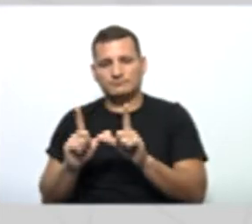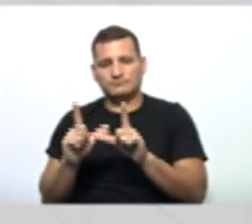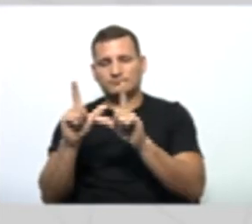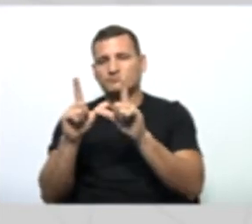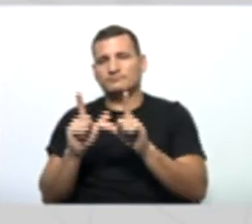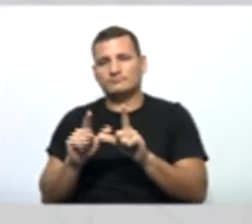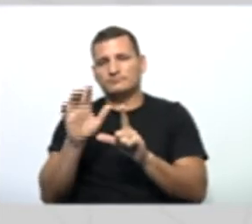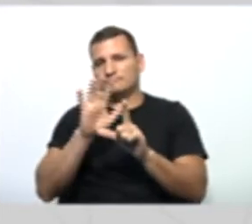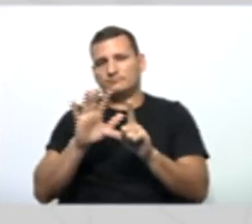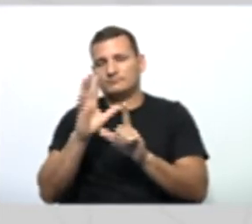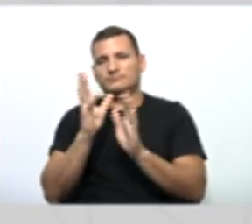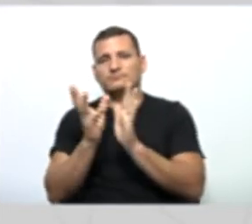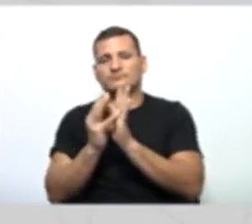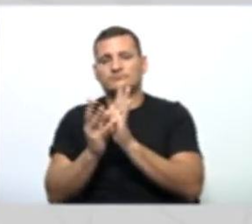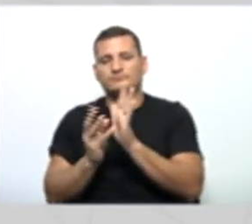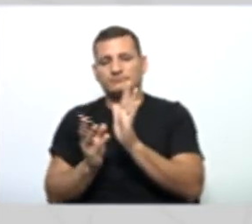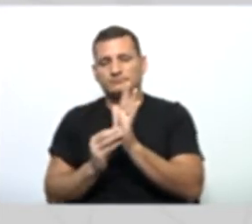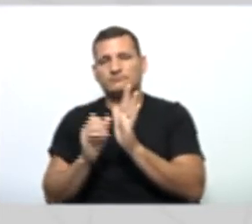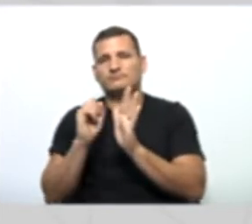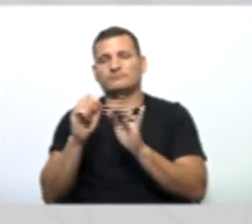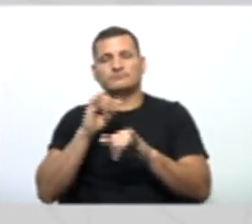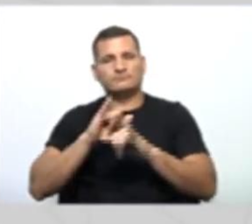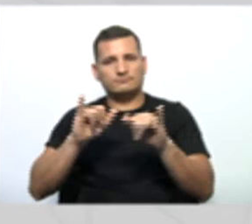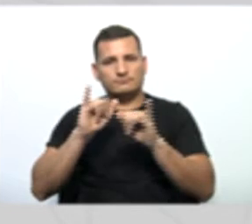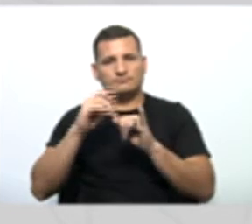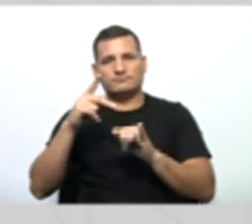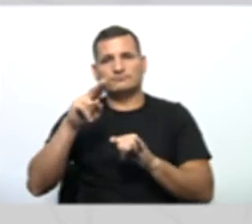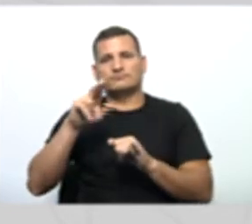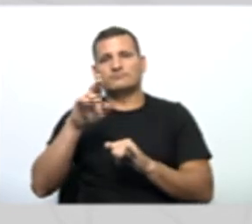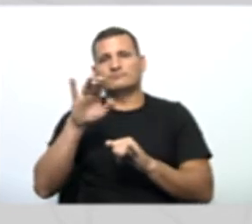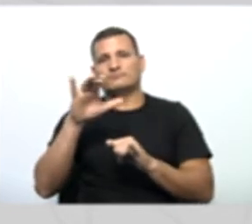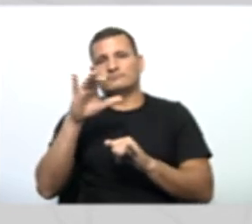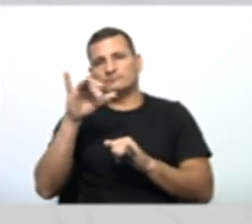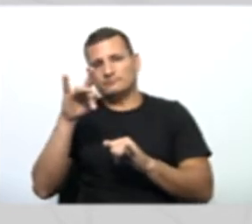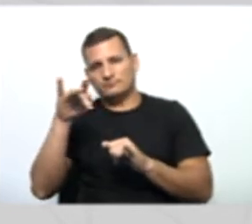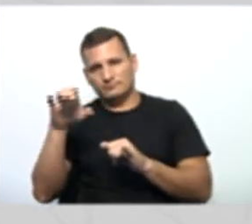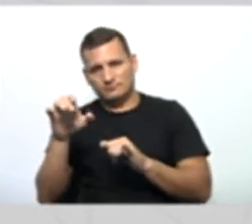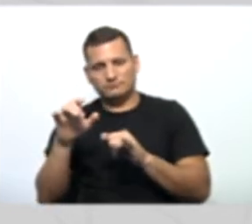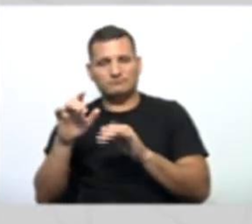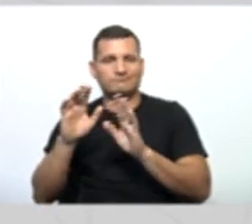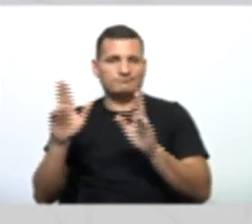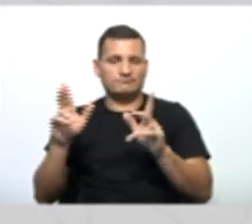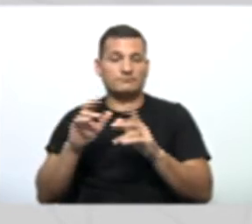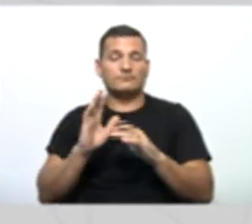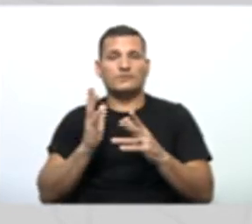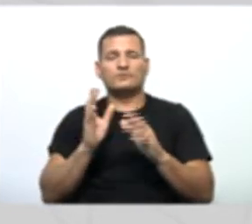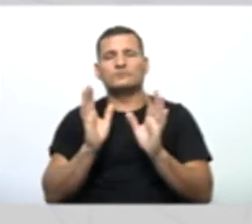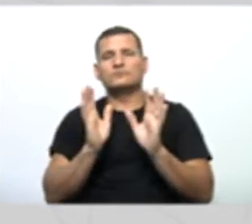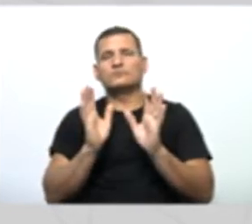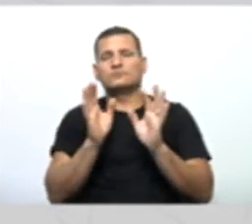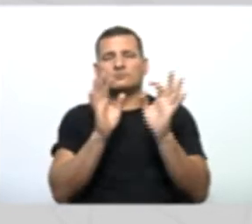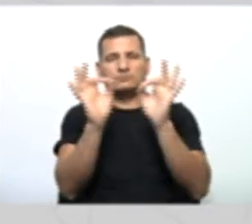área de conteúdo, que pode ser uma área de publicidade, enfim. Então, veja bem, eu já delimitei quais são